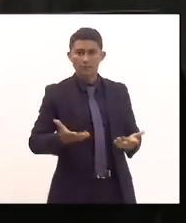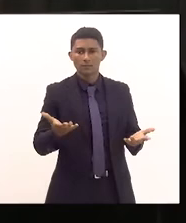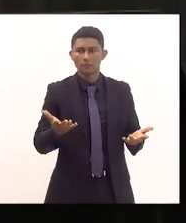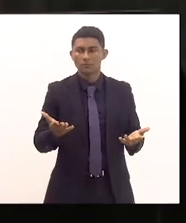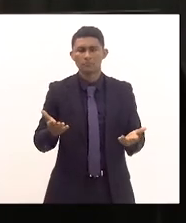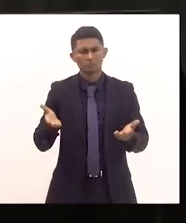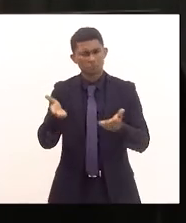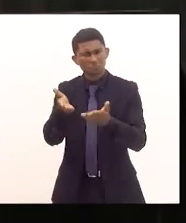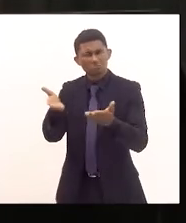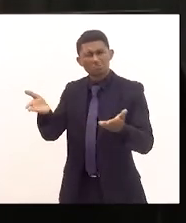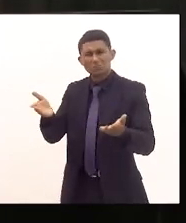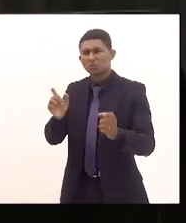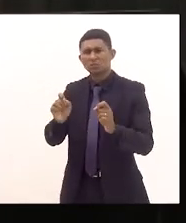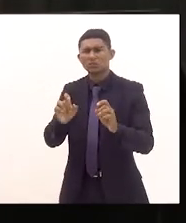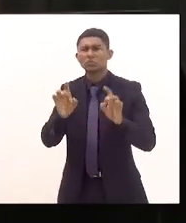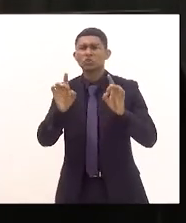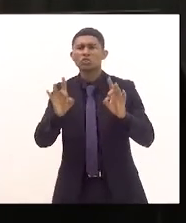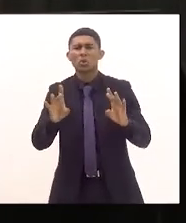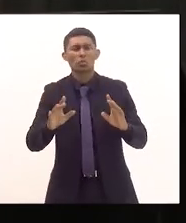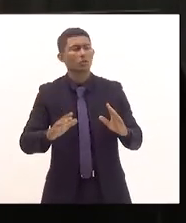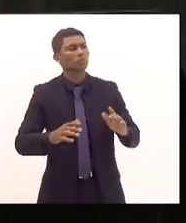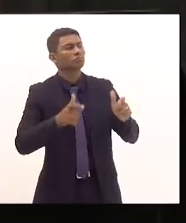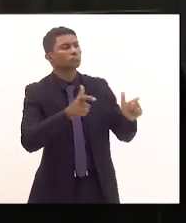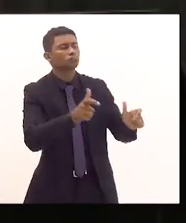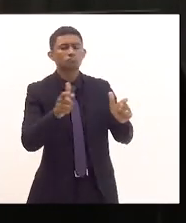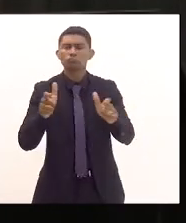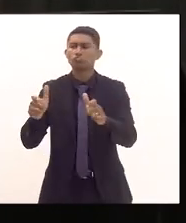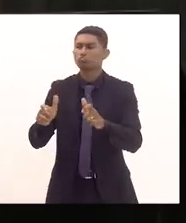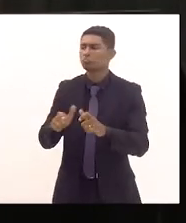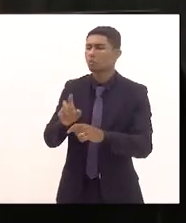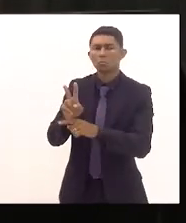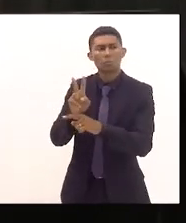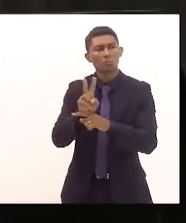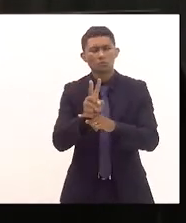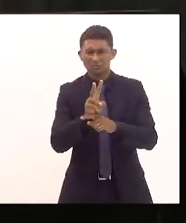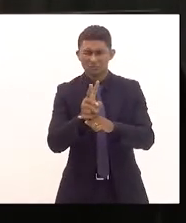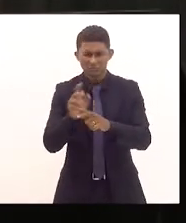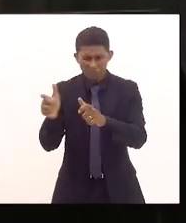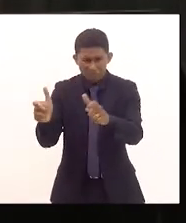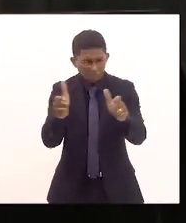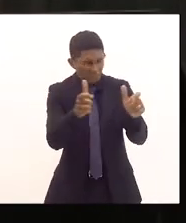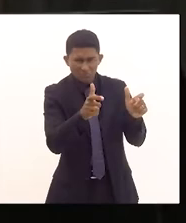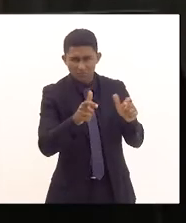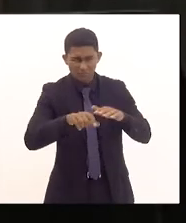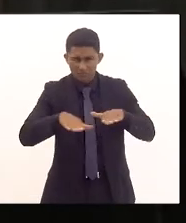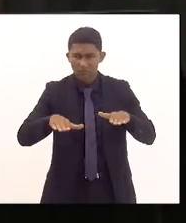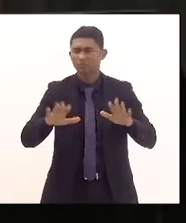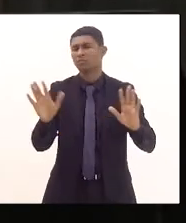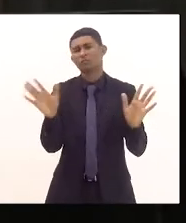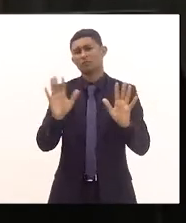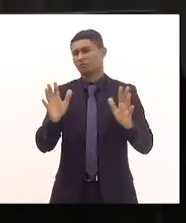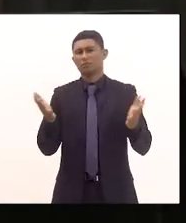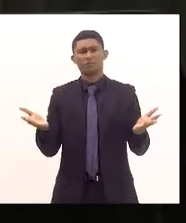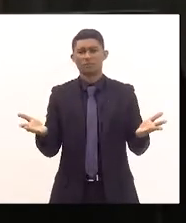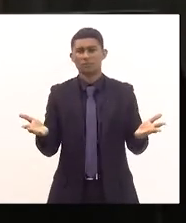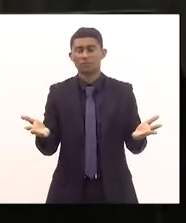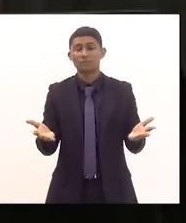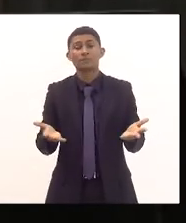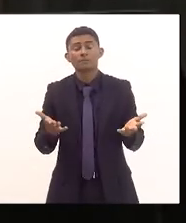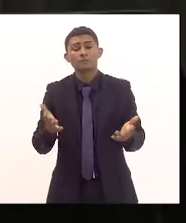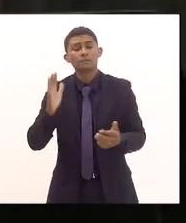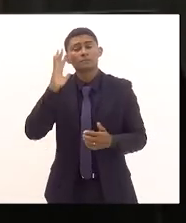como meros Guardiões do patrimônio Oi e aí como se esperar de uma pessoa